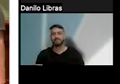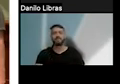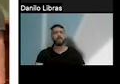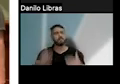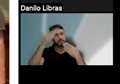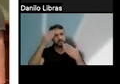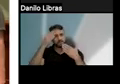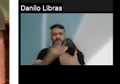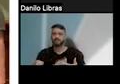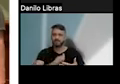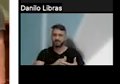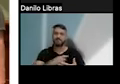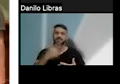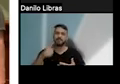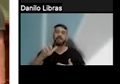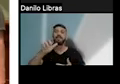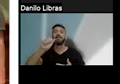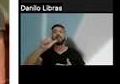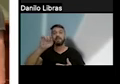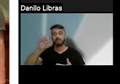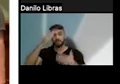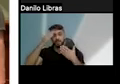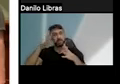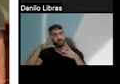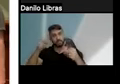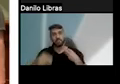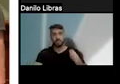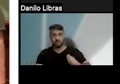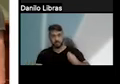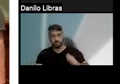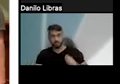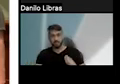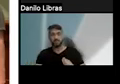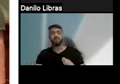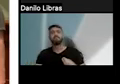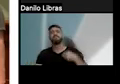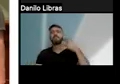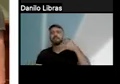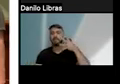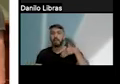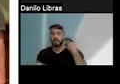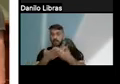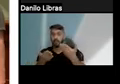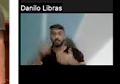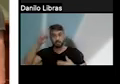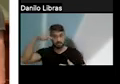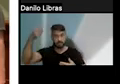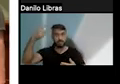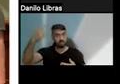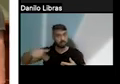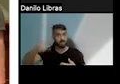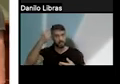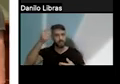obrigada, então, mais uma vez, Aline. Obrigada a todos que participaram do seminário, ficaram até agora. Semana que vem nós temos mais